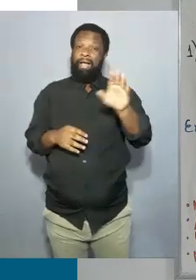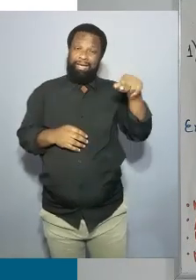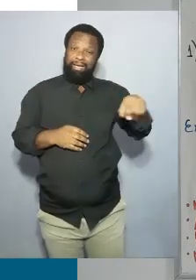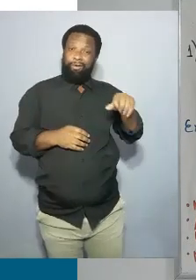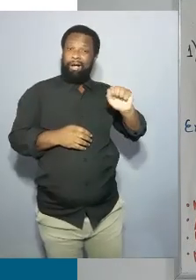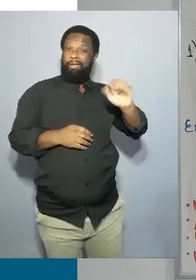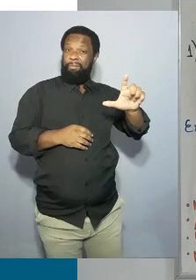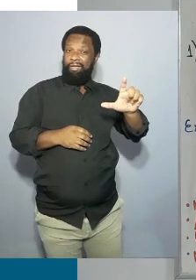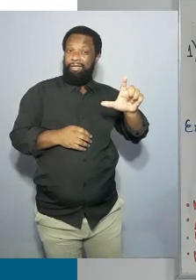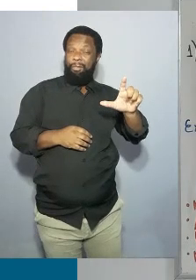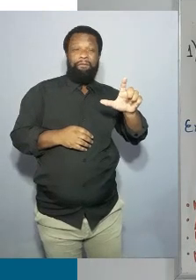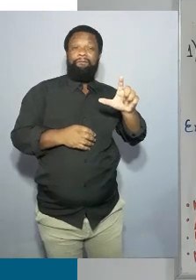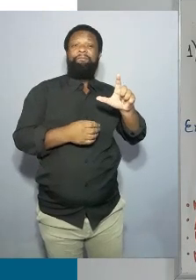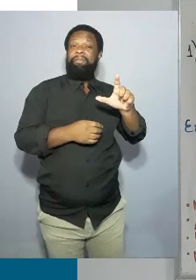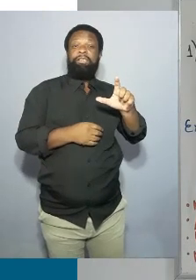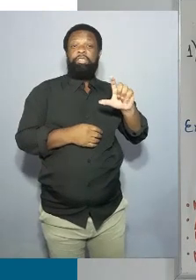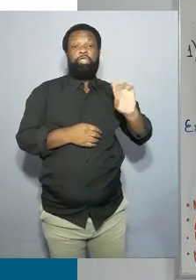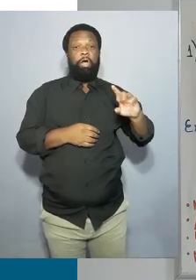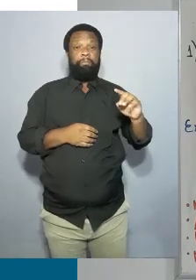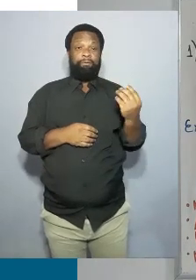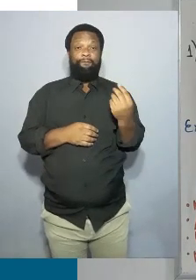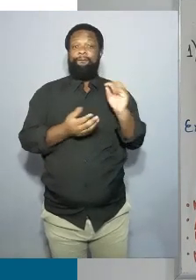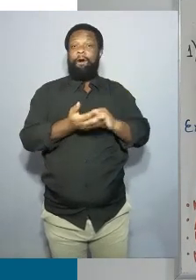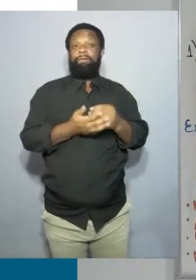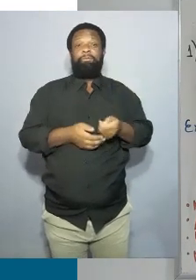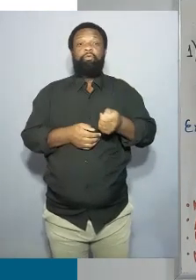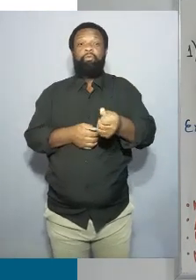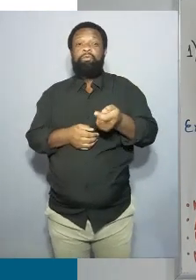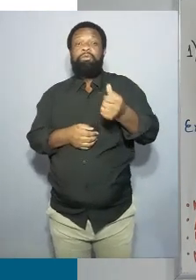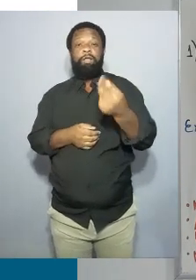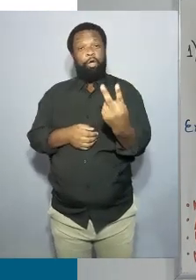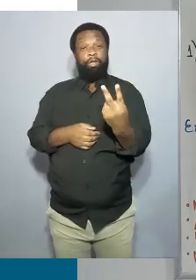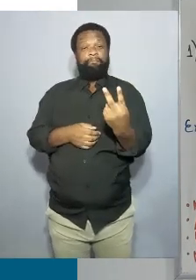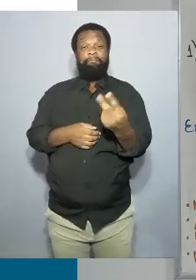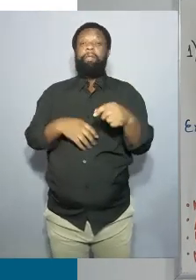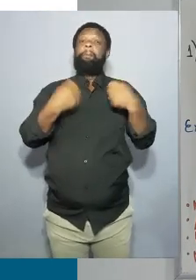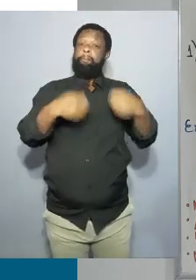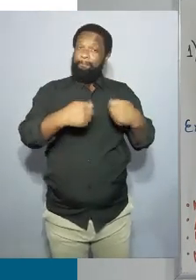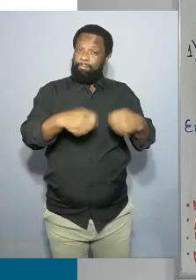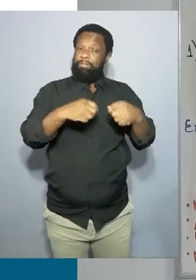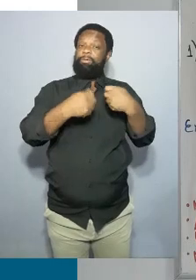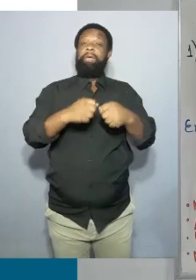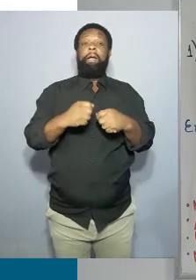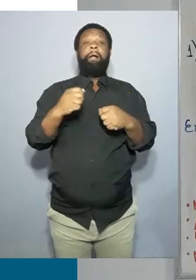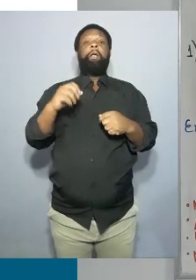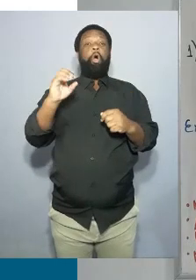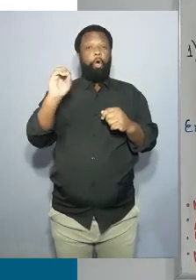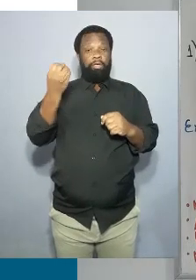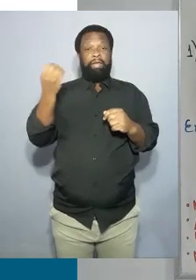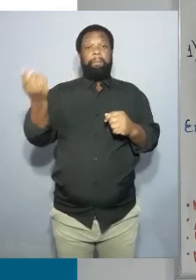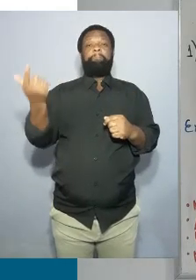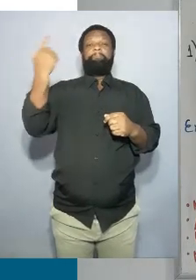não está, porque só doou um elétron. Falta doar mais 2 elétrons. Por isso, eu preciso colocar mais um átomo